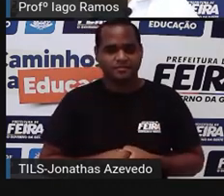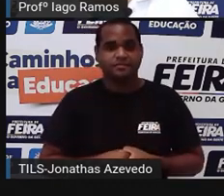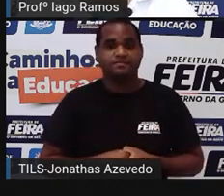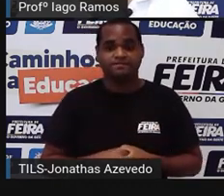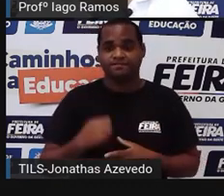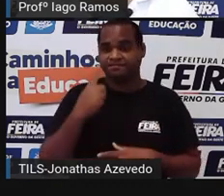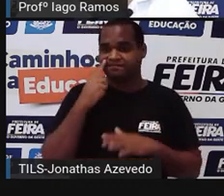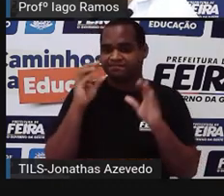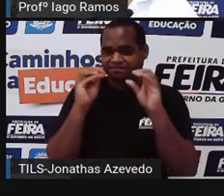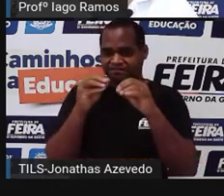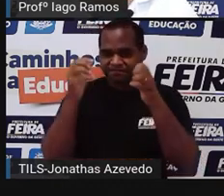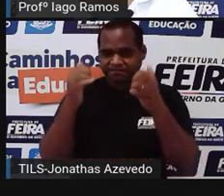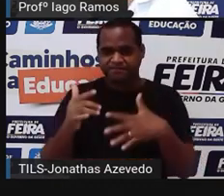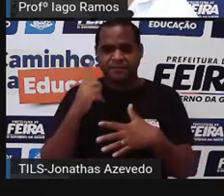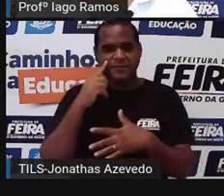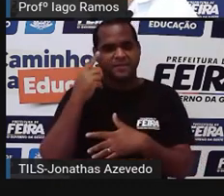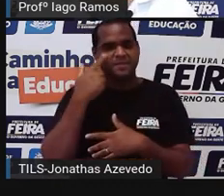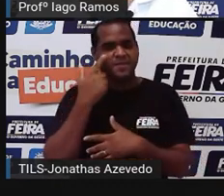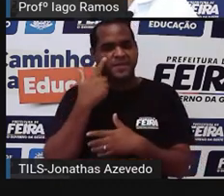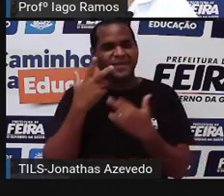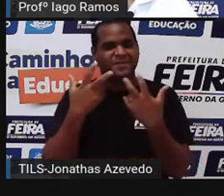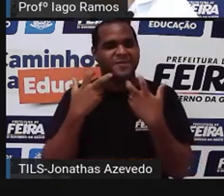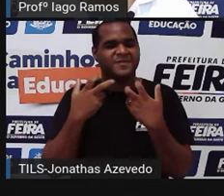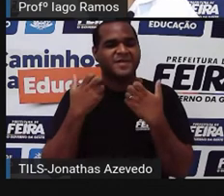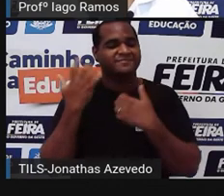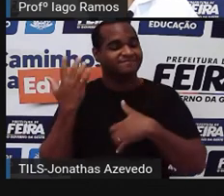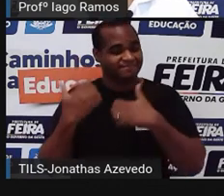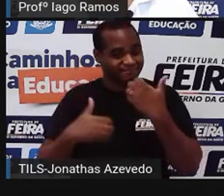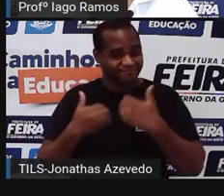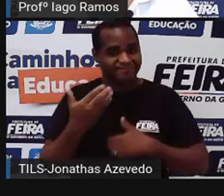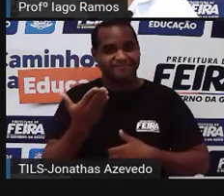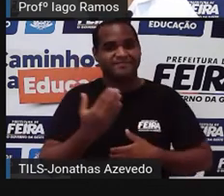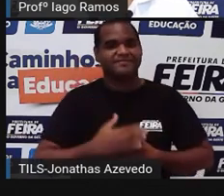aliás certinho para você para que você perceba isso